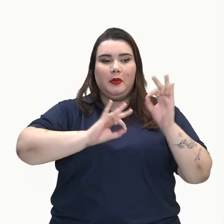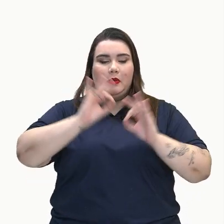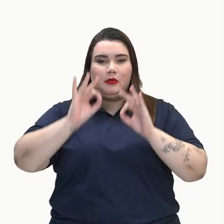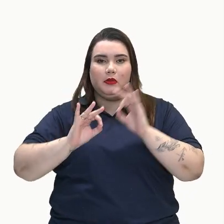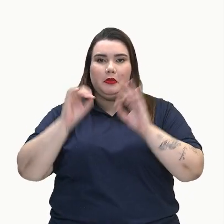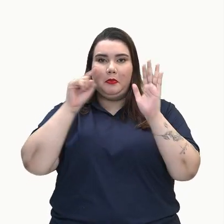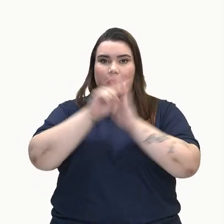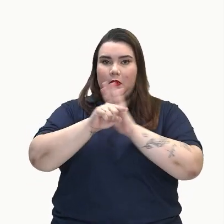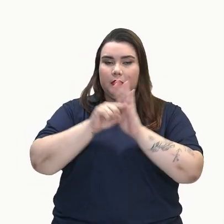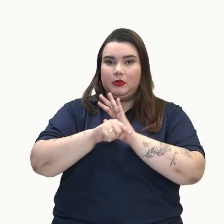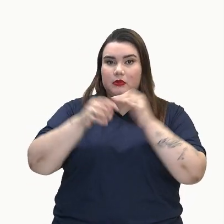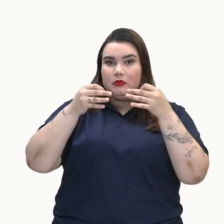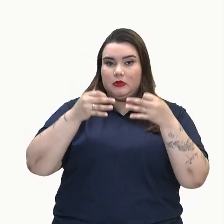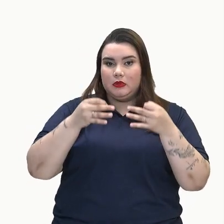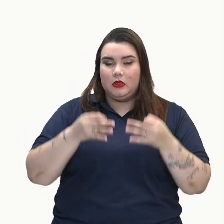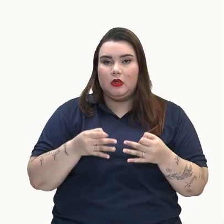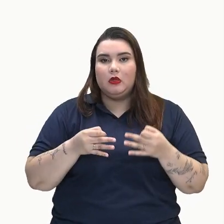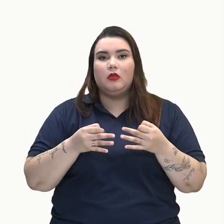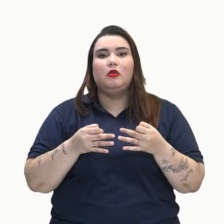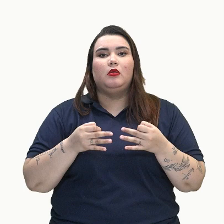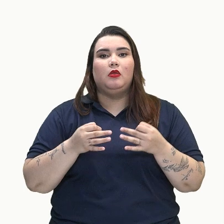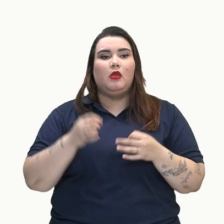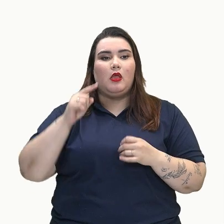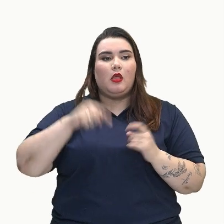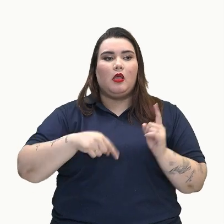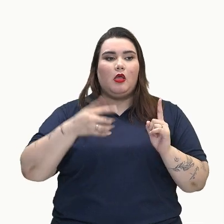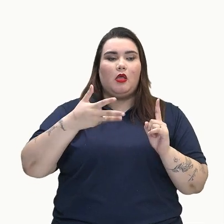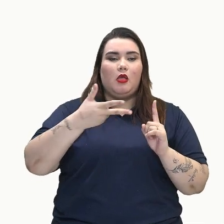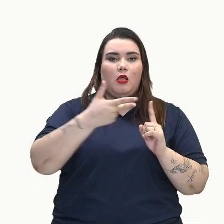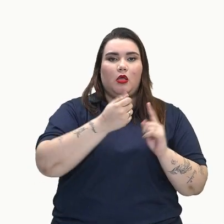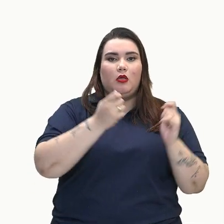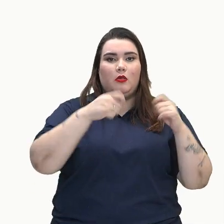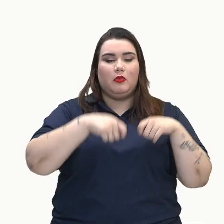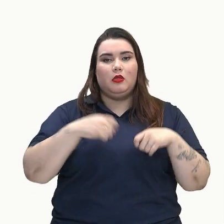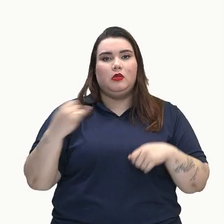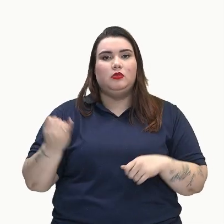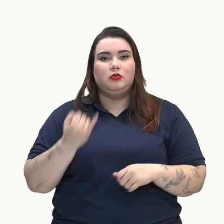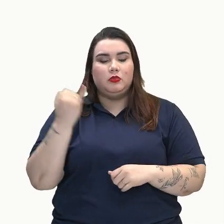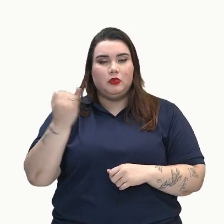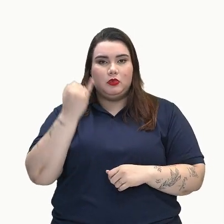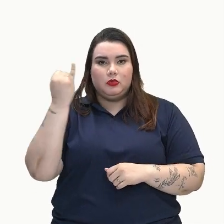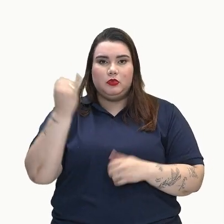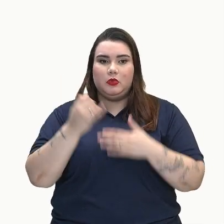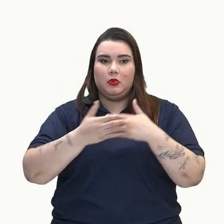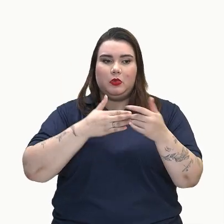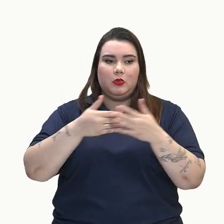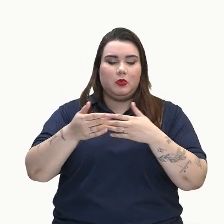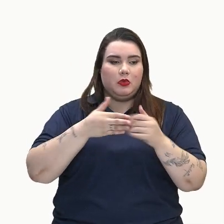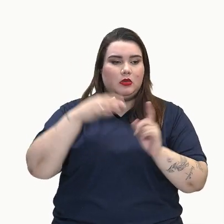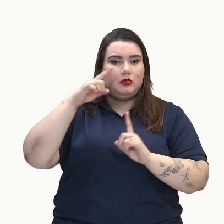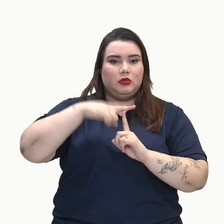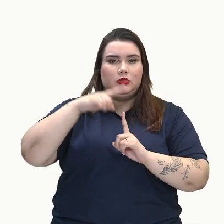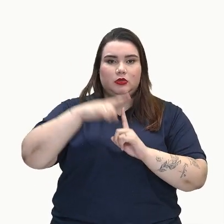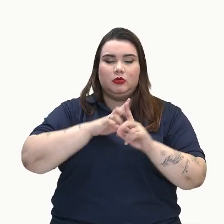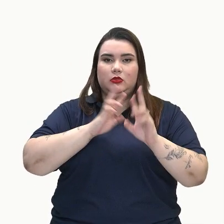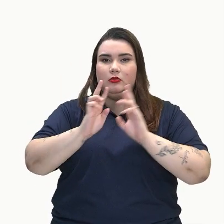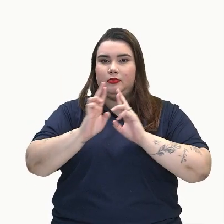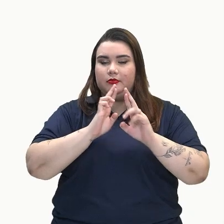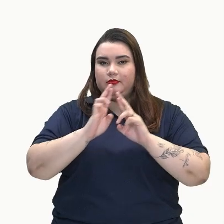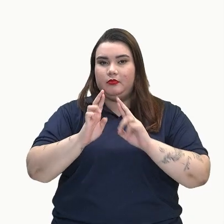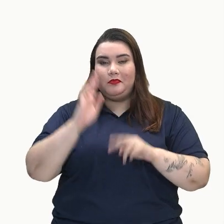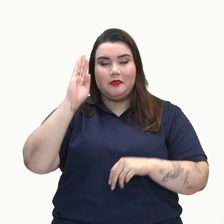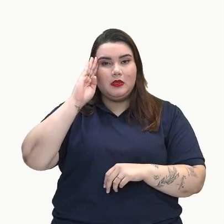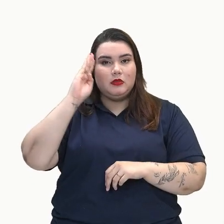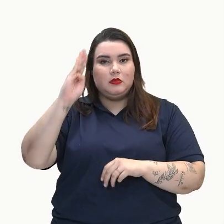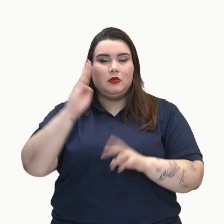perguntas adequadas é uma habilidade fundamental em qualquer tipo de entrevista, especialmente